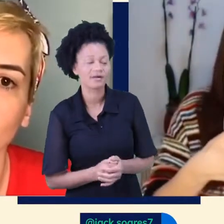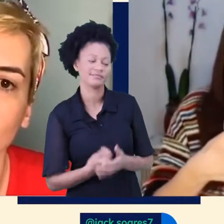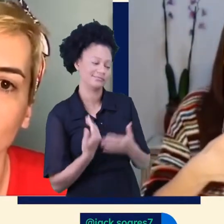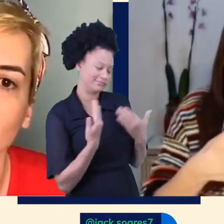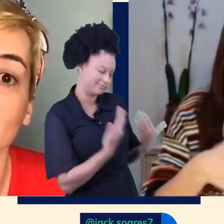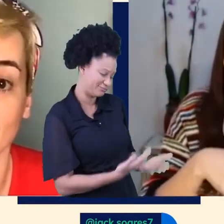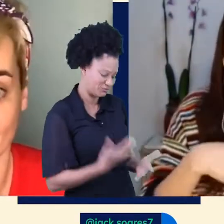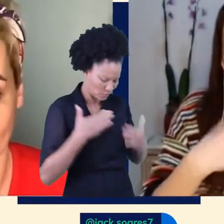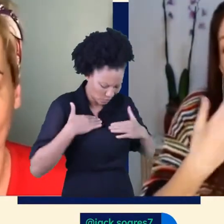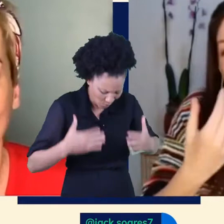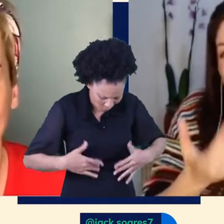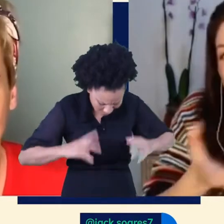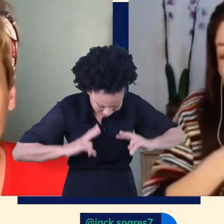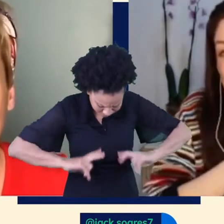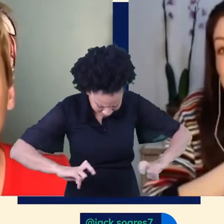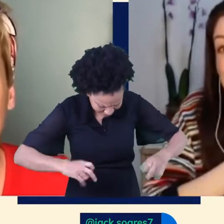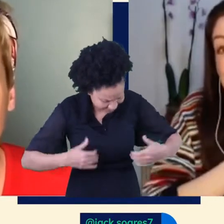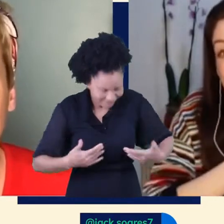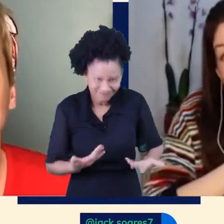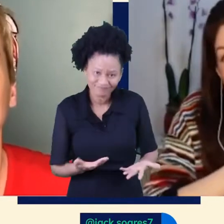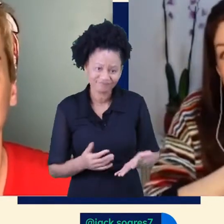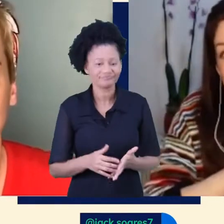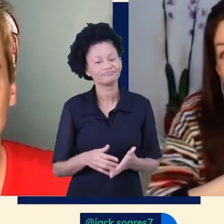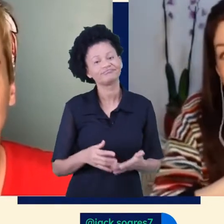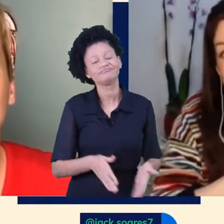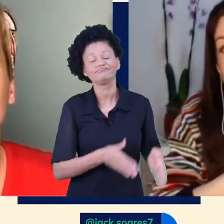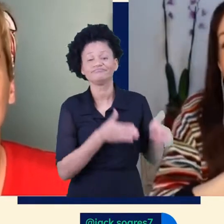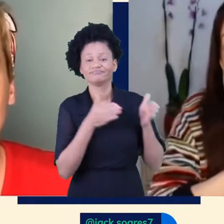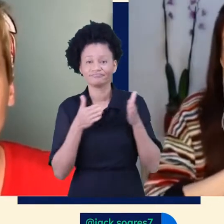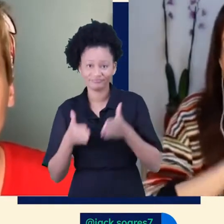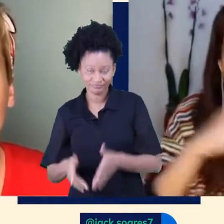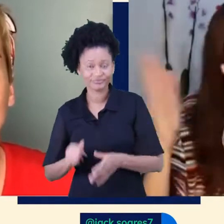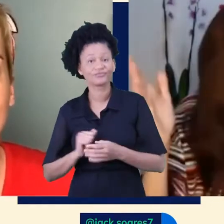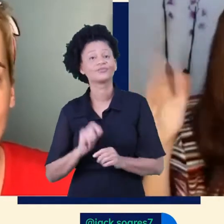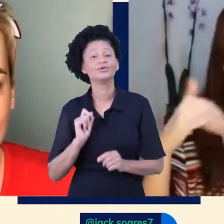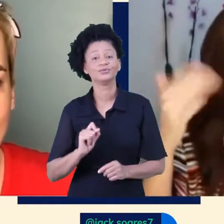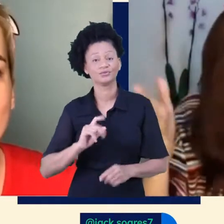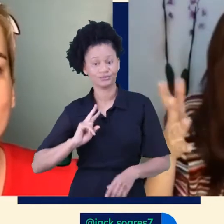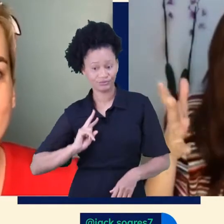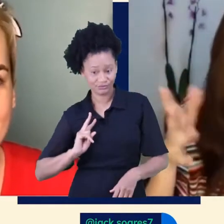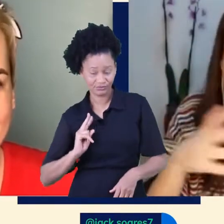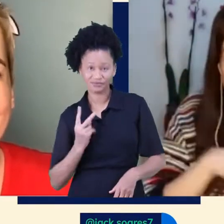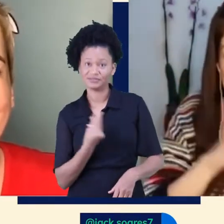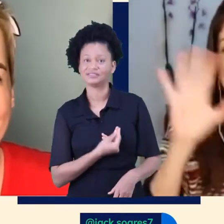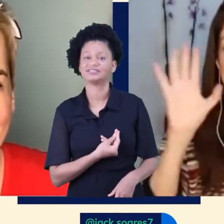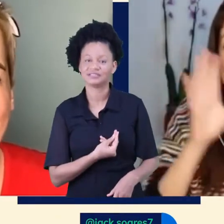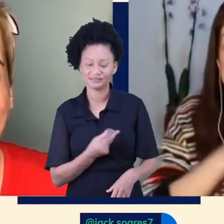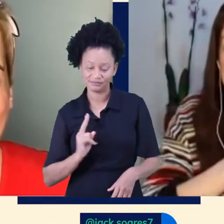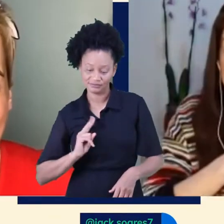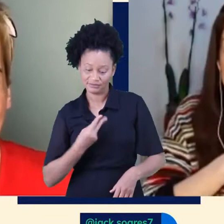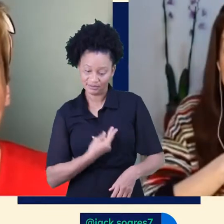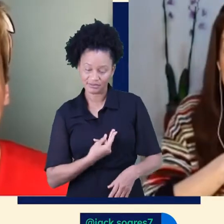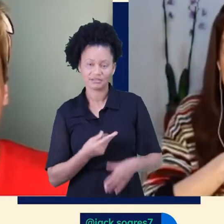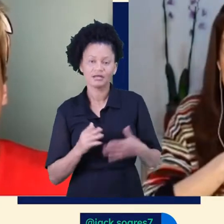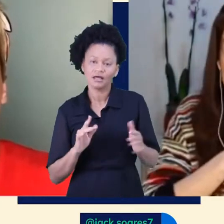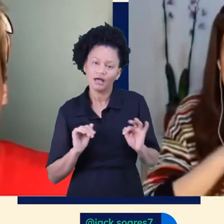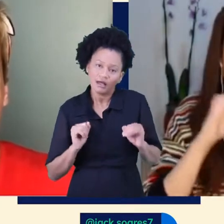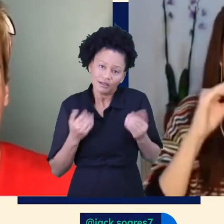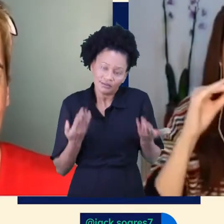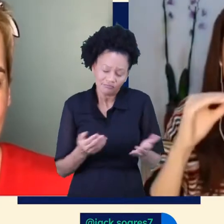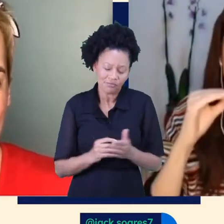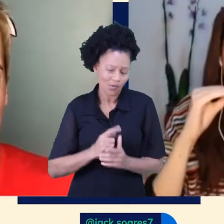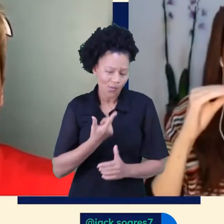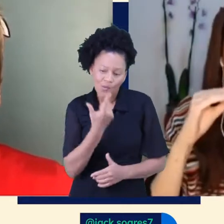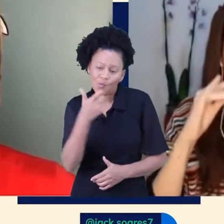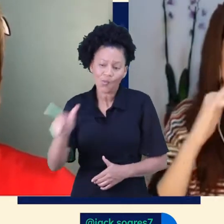gente vai entrar nos transgêneros, né? E aí, ou pode ser outro assunto, ou a gente pode se aprofundar agora, mas acho